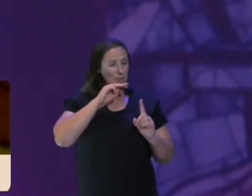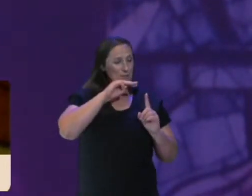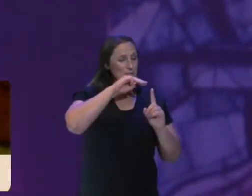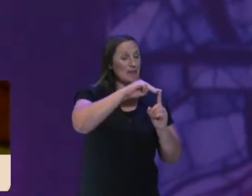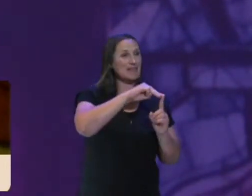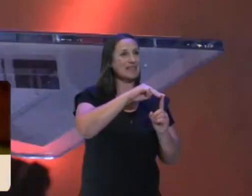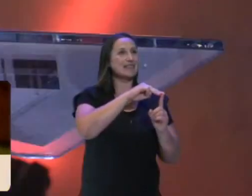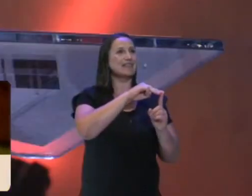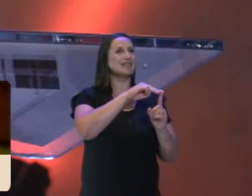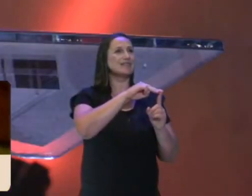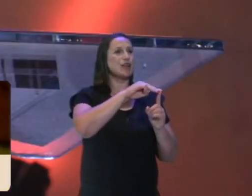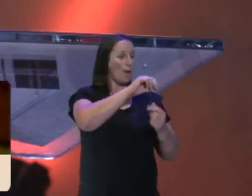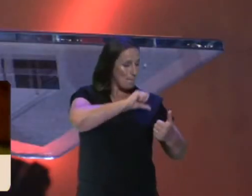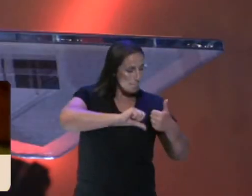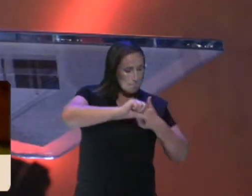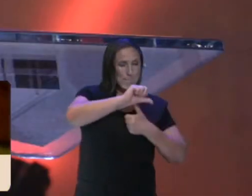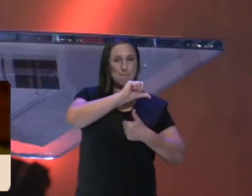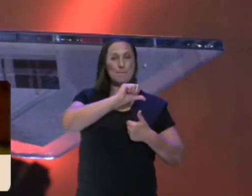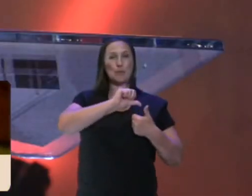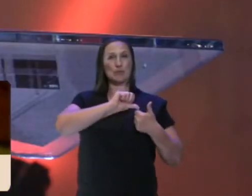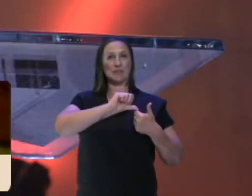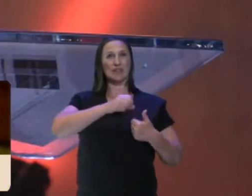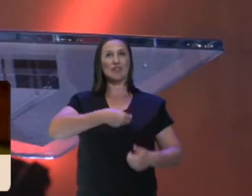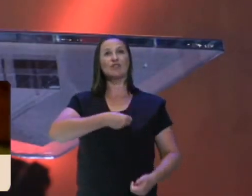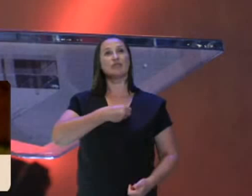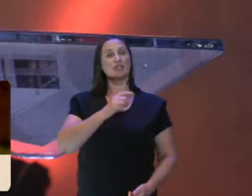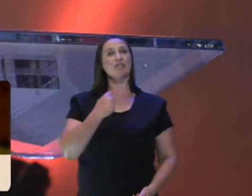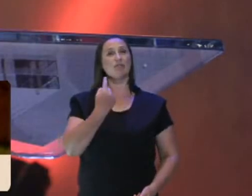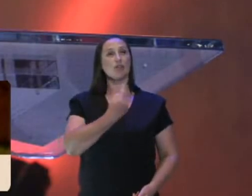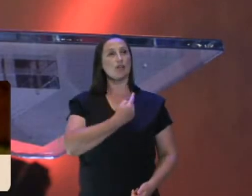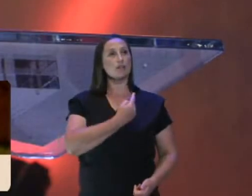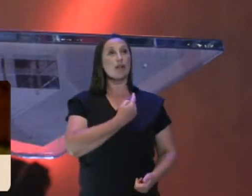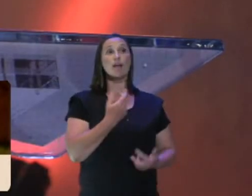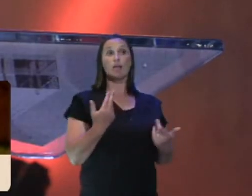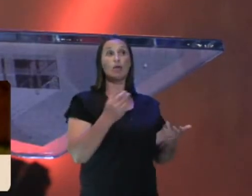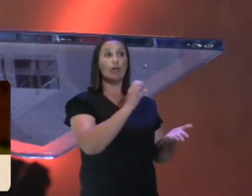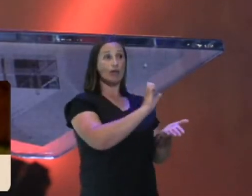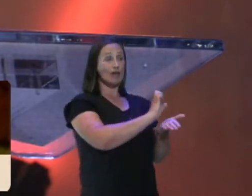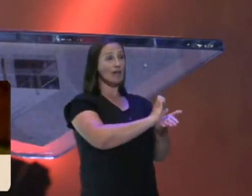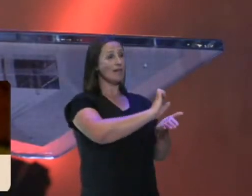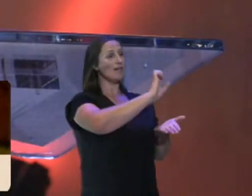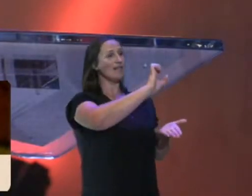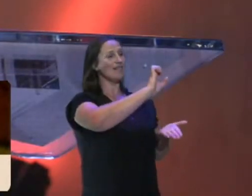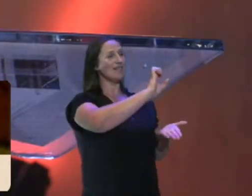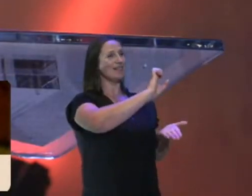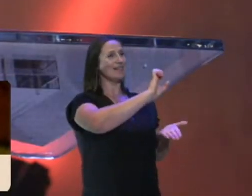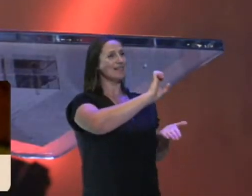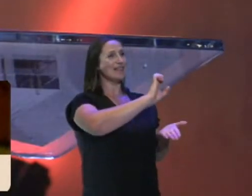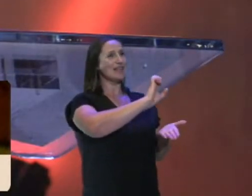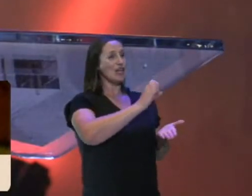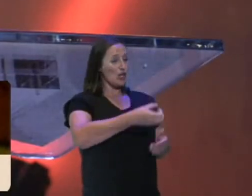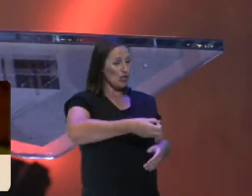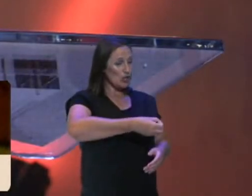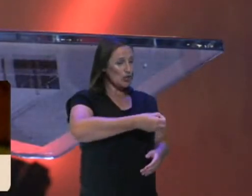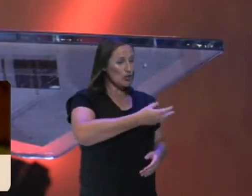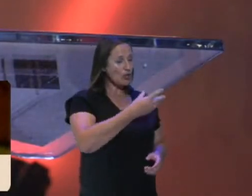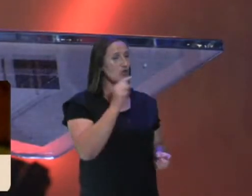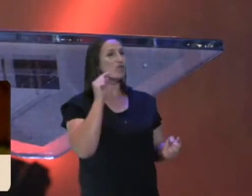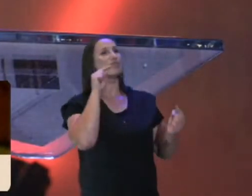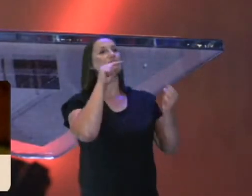gente. É isso que vai acontecer com Elias. Por que a nova missão foi tão importante para